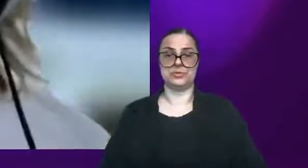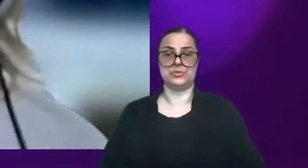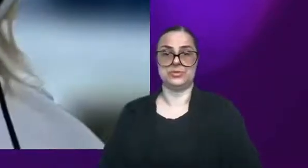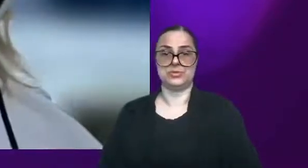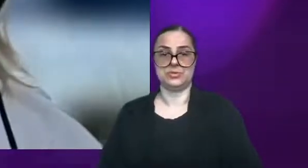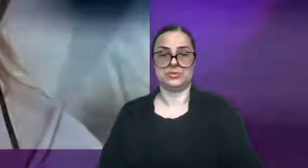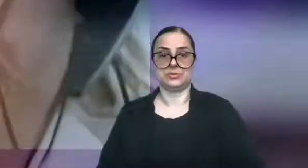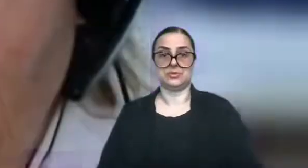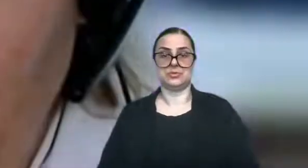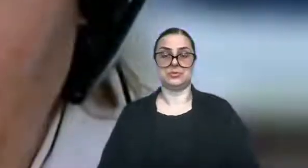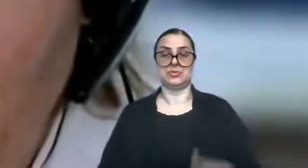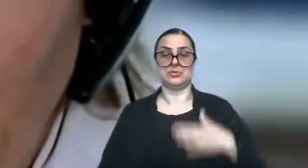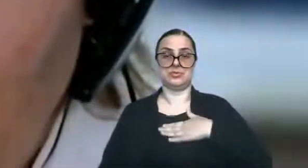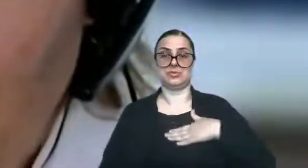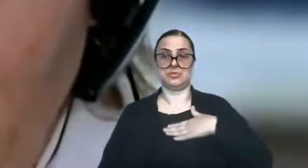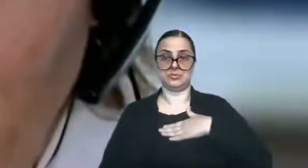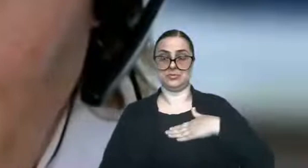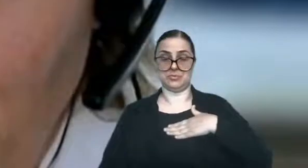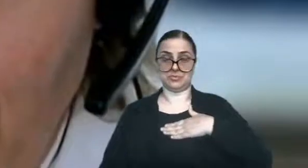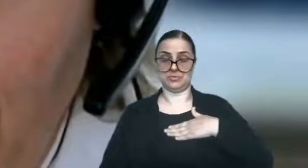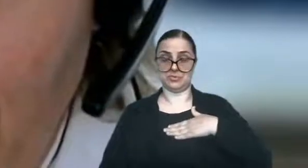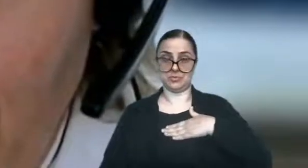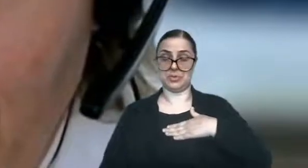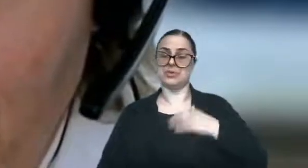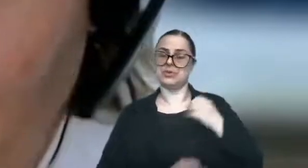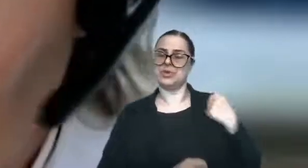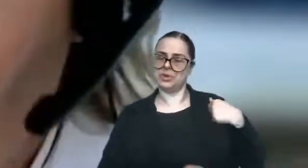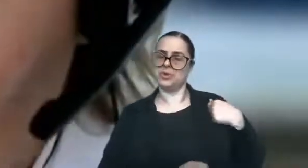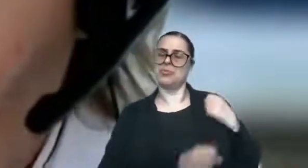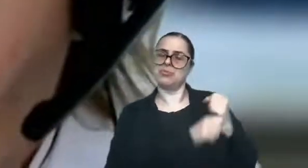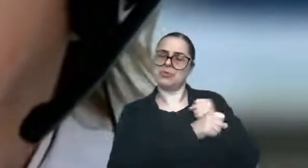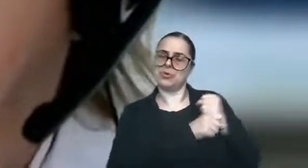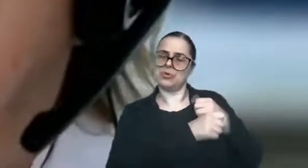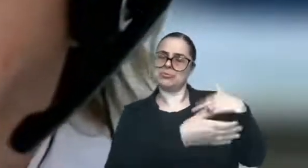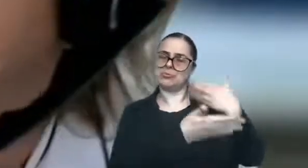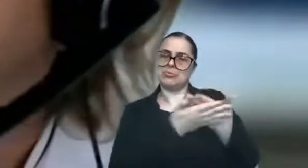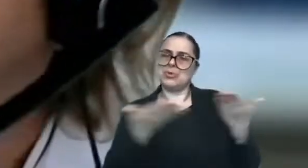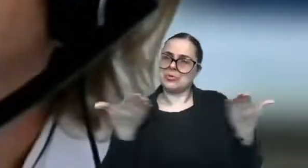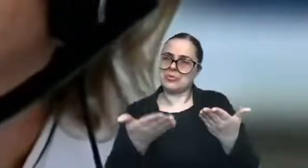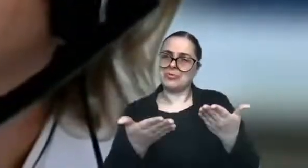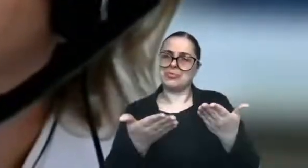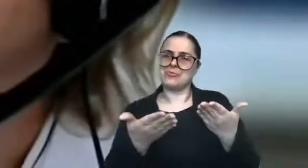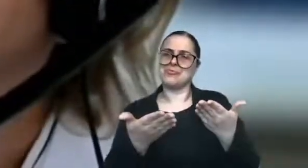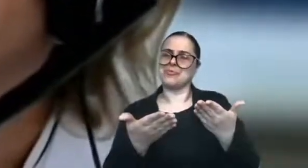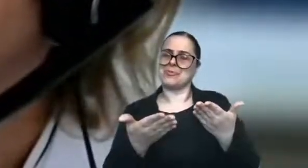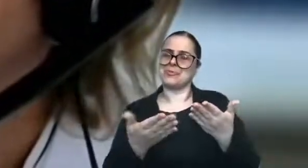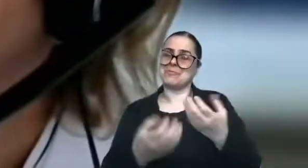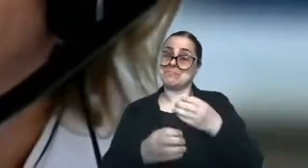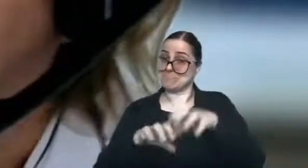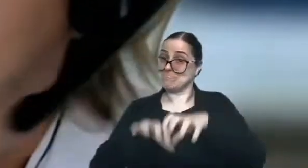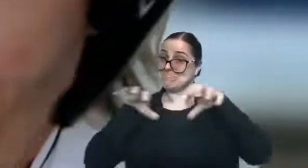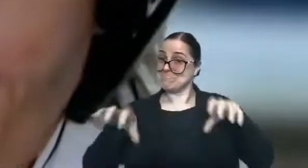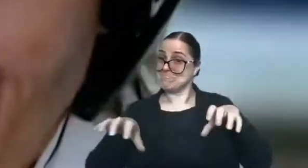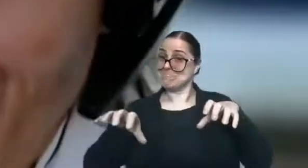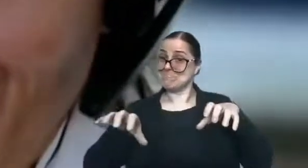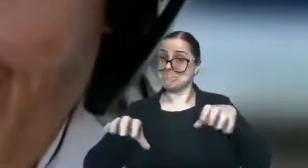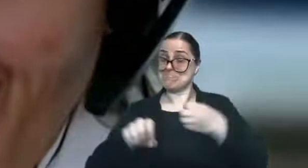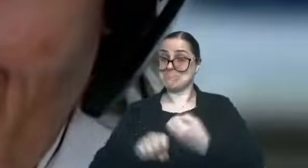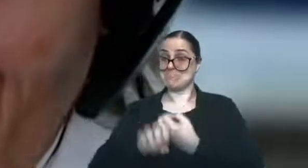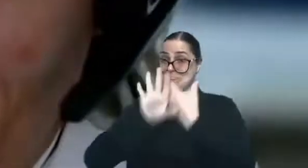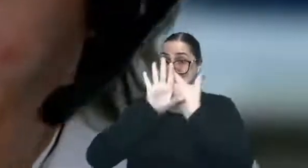Es un placer para mí, después de distintos años, poder encontrarnos aquí en forma virtual, ¿no?